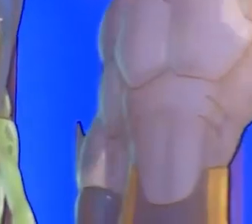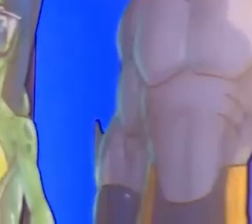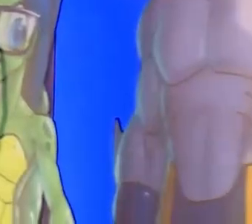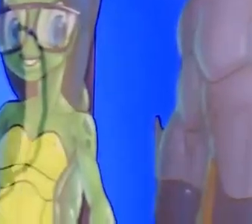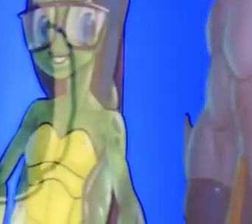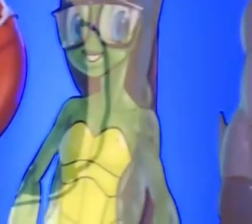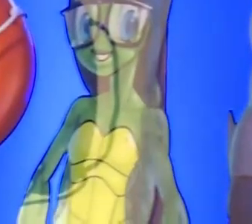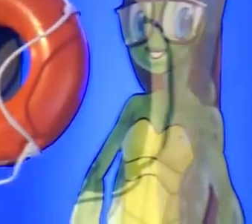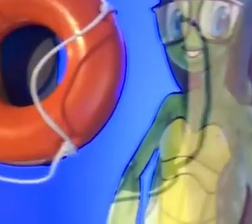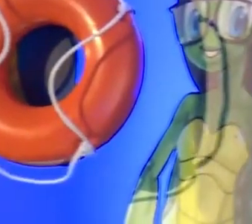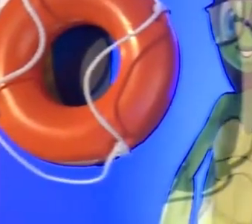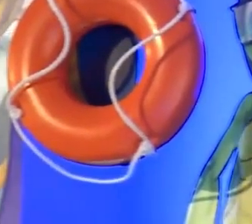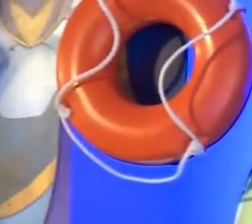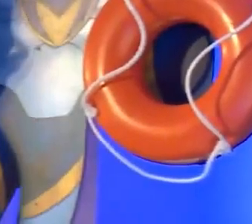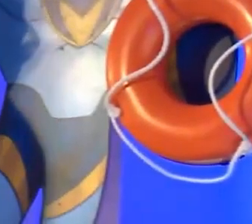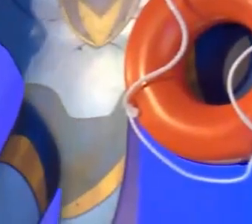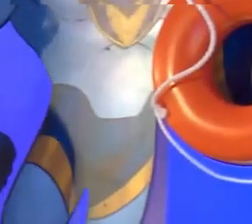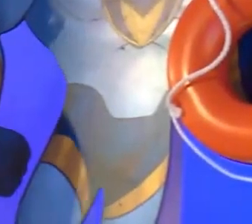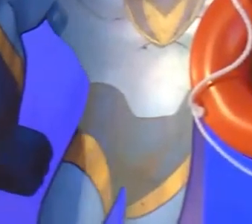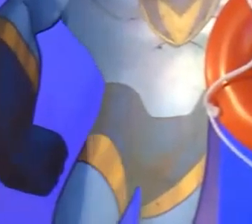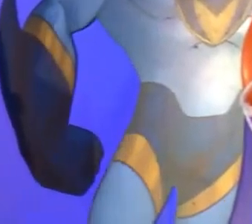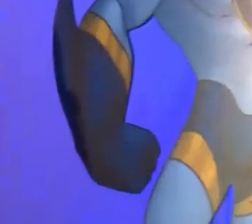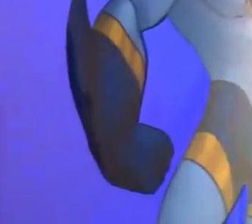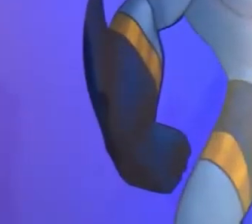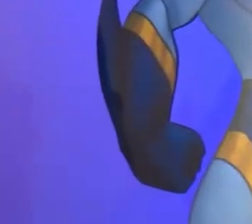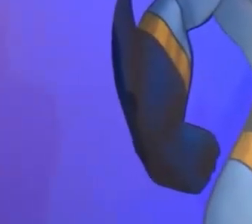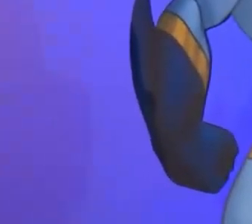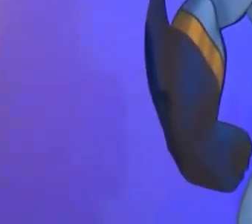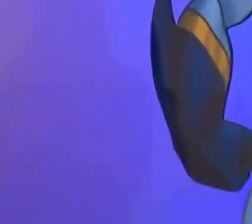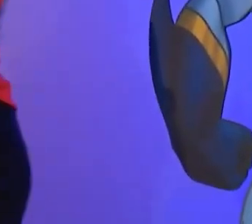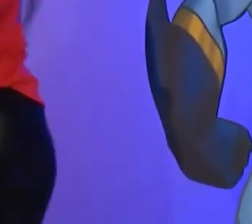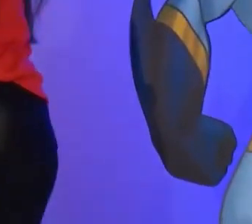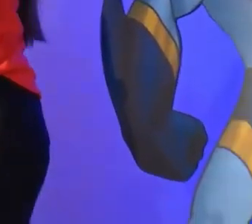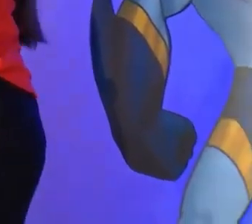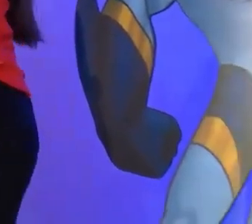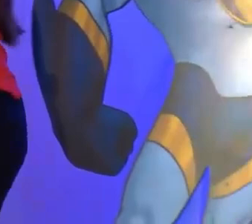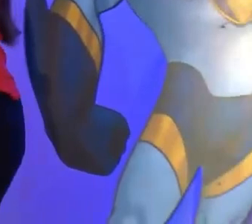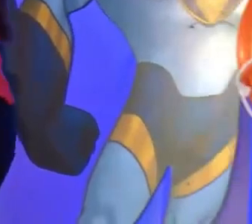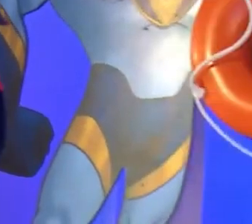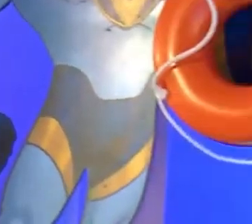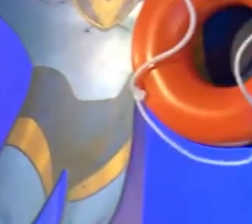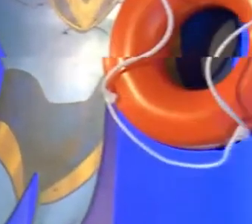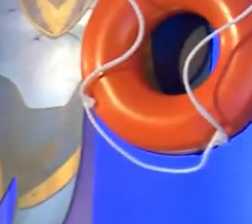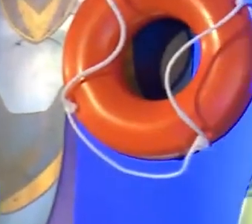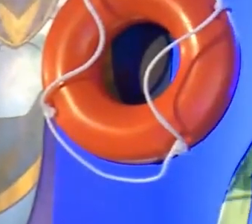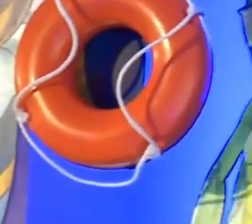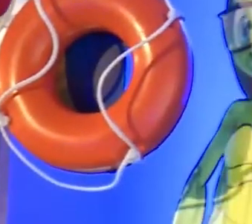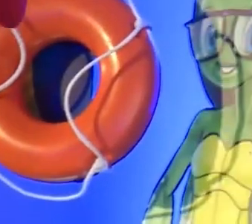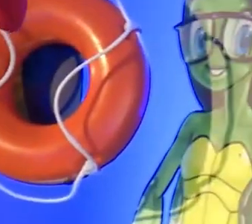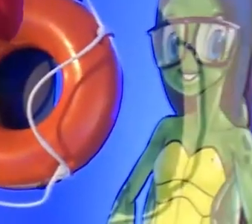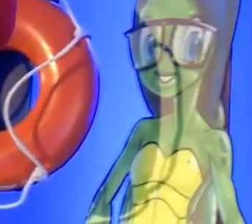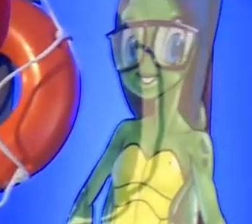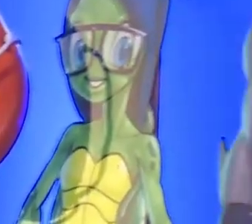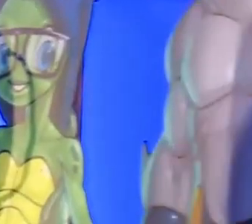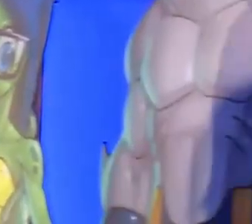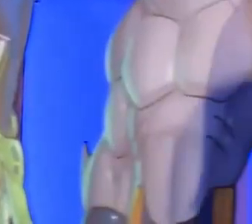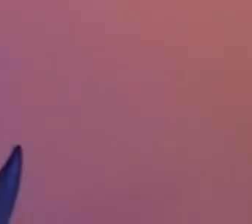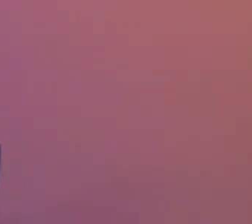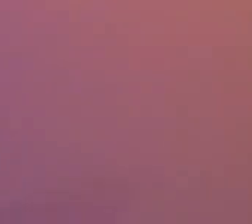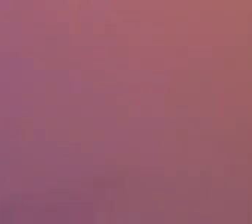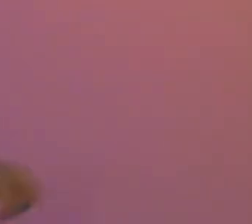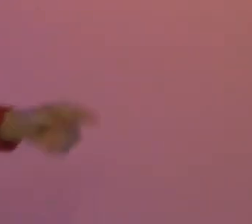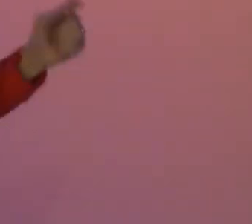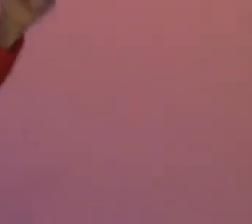Bastante gente, hein? Muitas. Muito bem. E sabe o que é interessante,